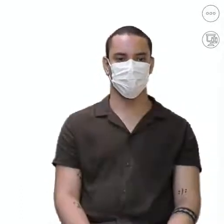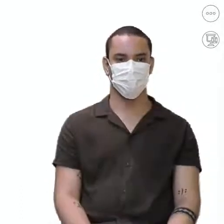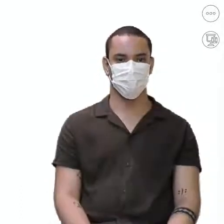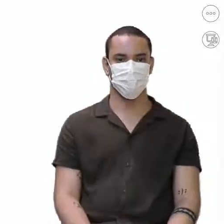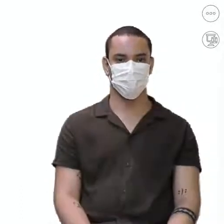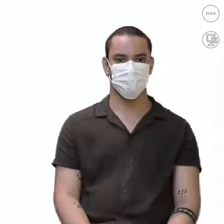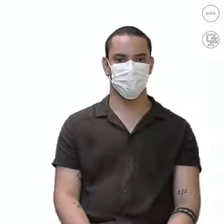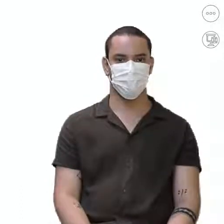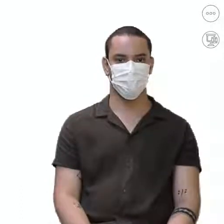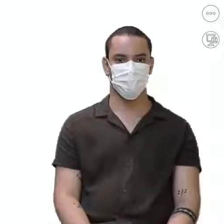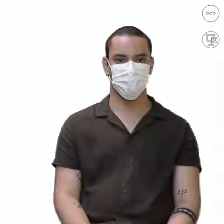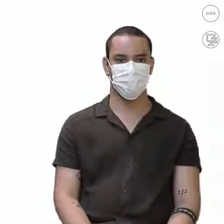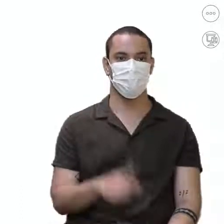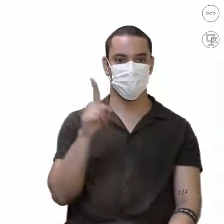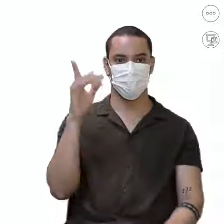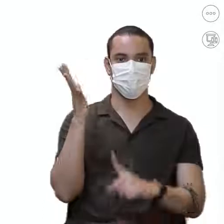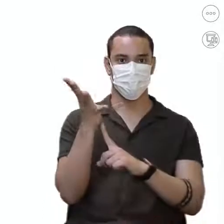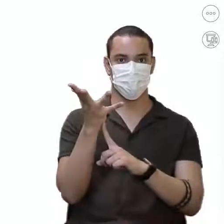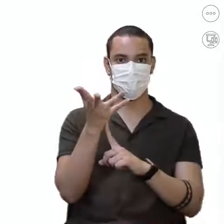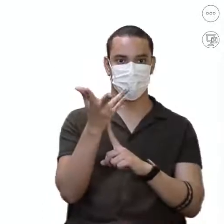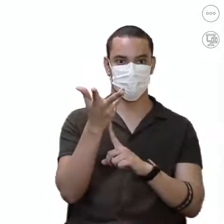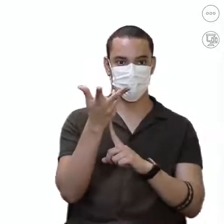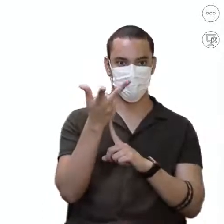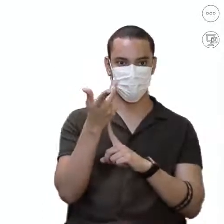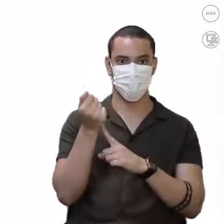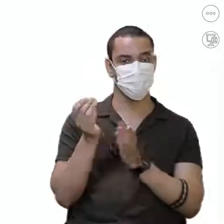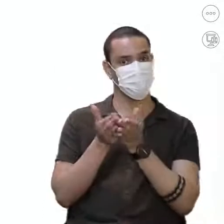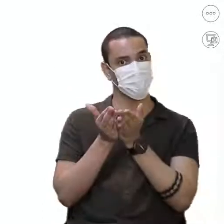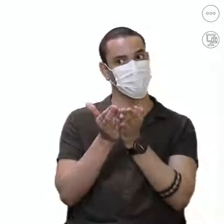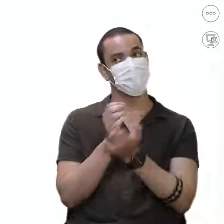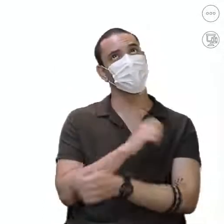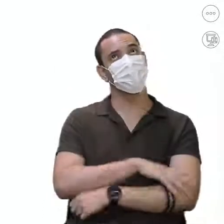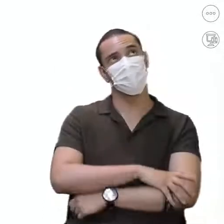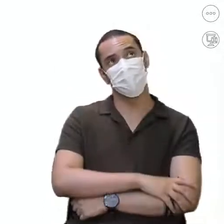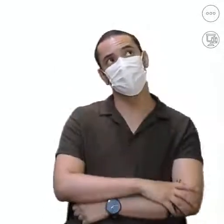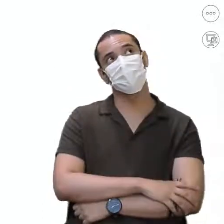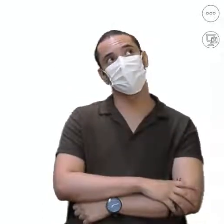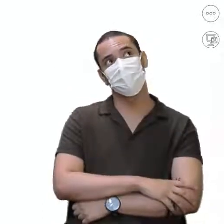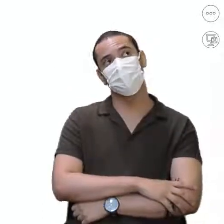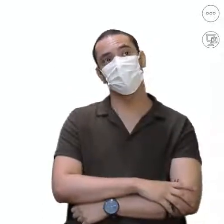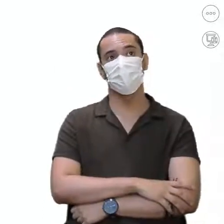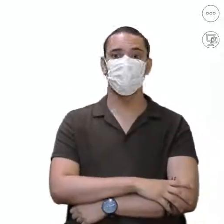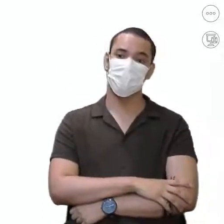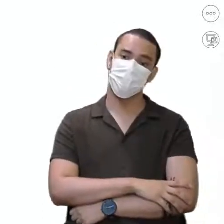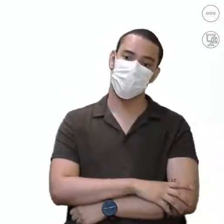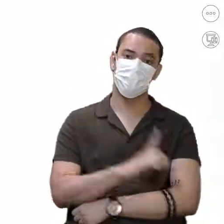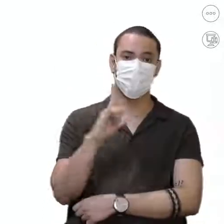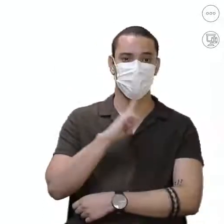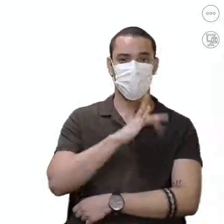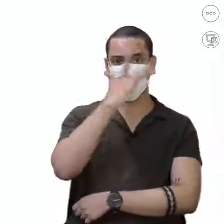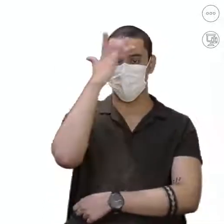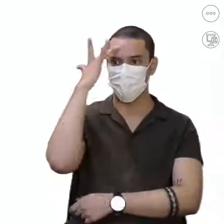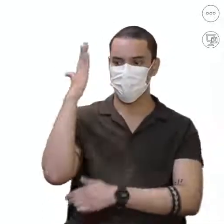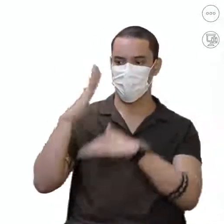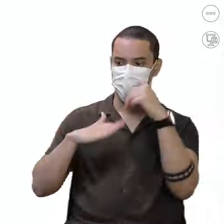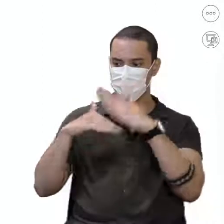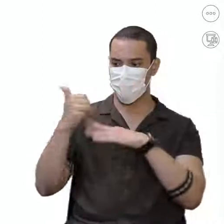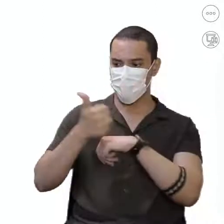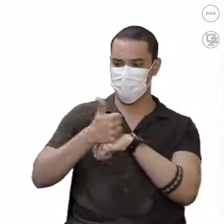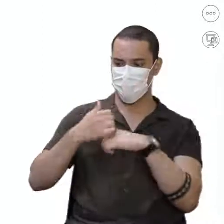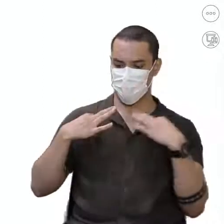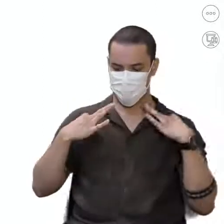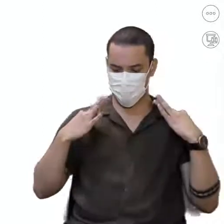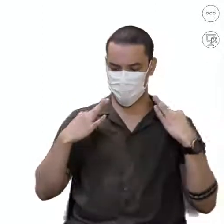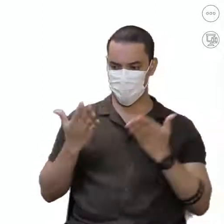Agora sim, a arte da navegação. Realmente, a gente pensa que tem arte ali e navegação, tem um povo ali do vestido